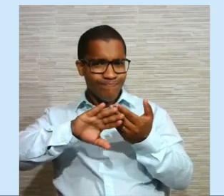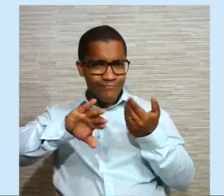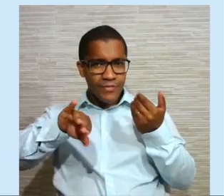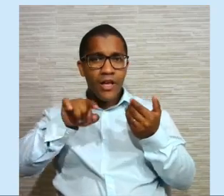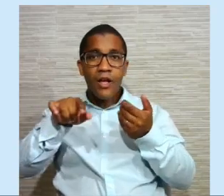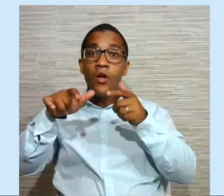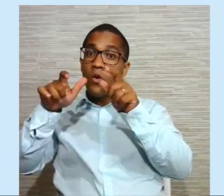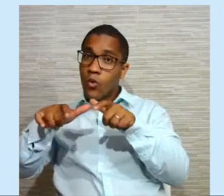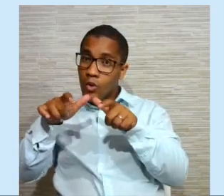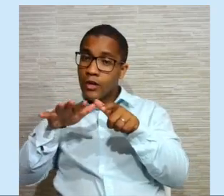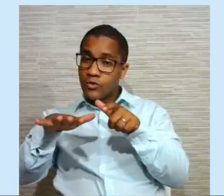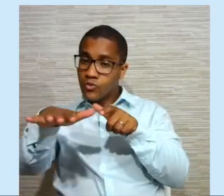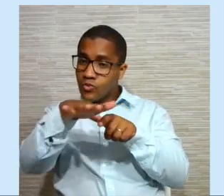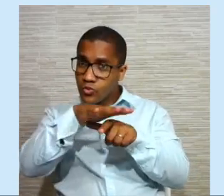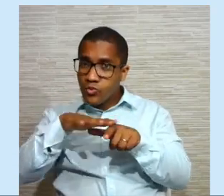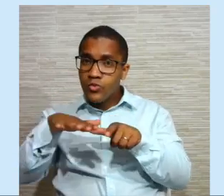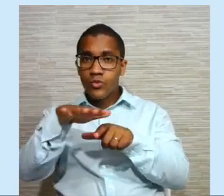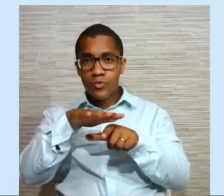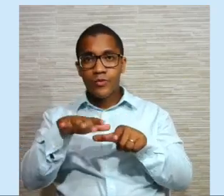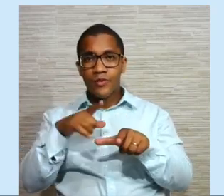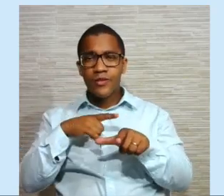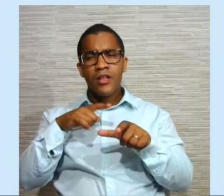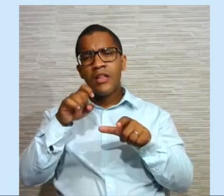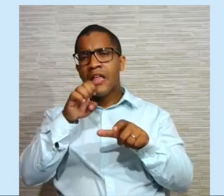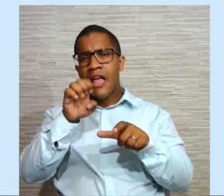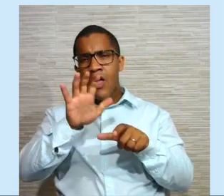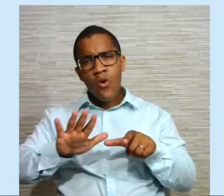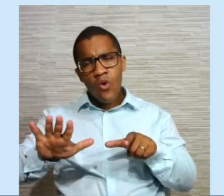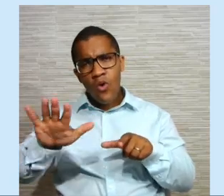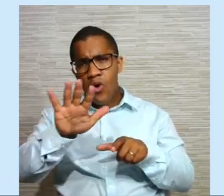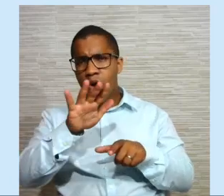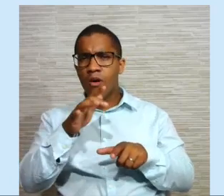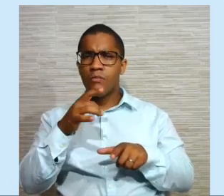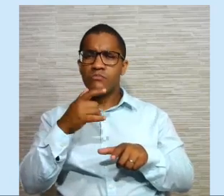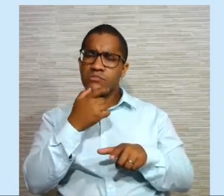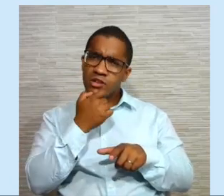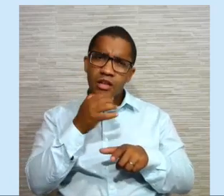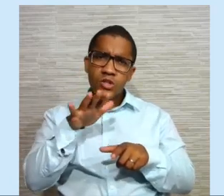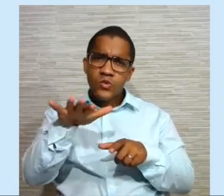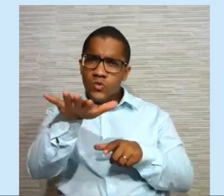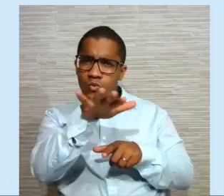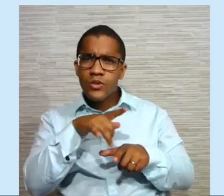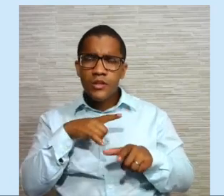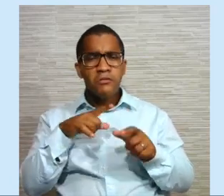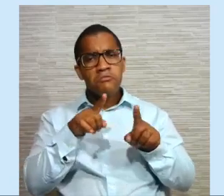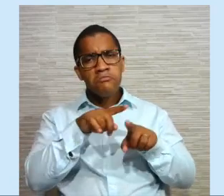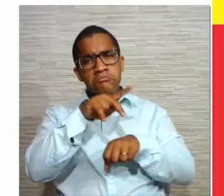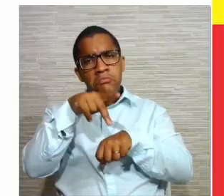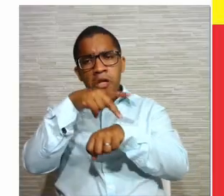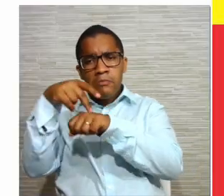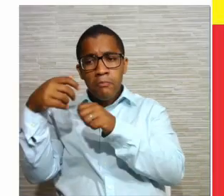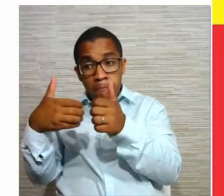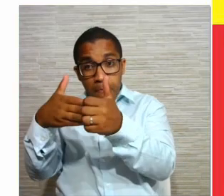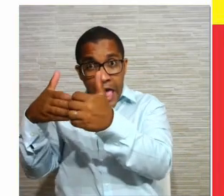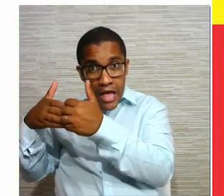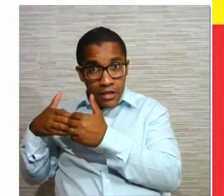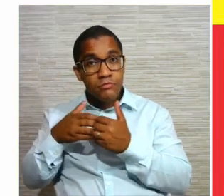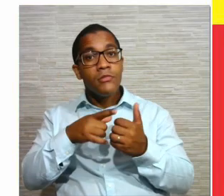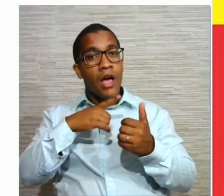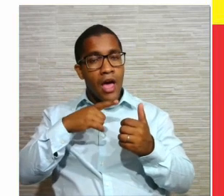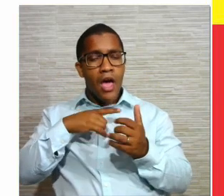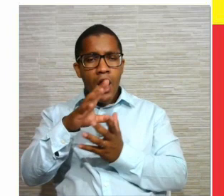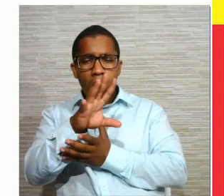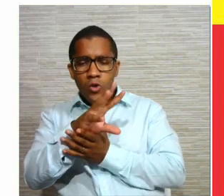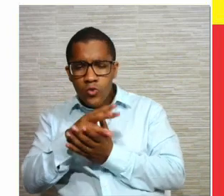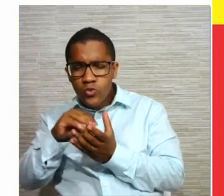por coisas que eles tinham na região lá, na Europa, na Inglaterra e países vizinhos, né?